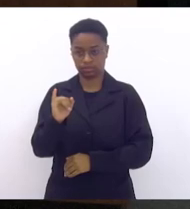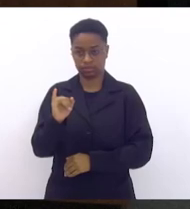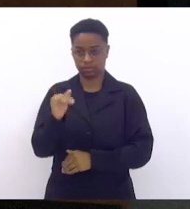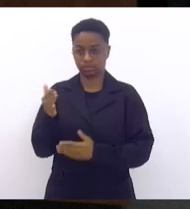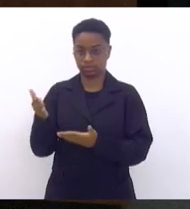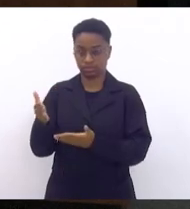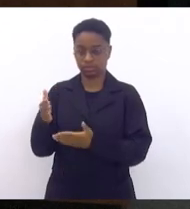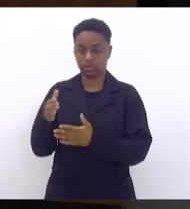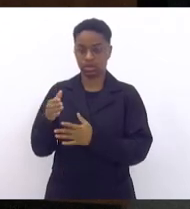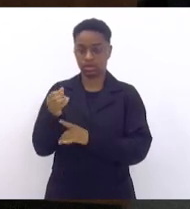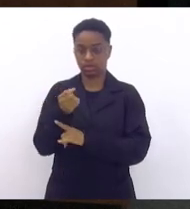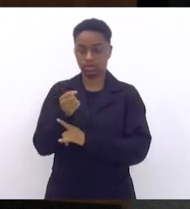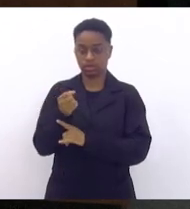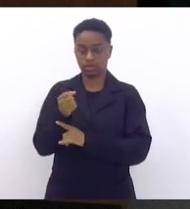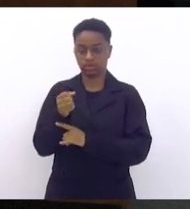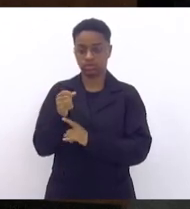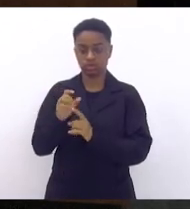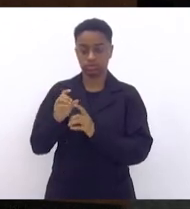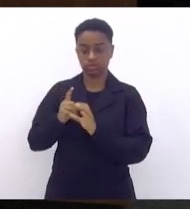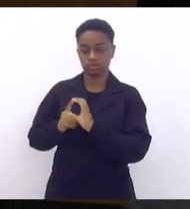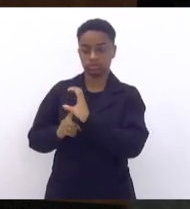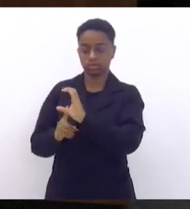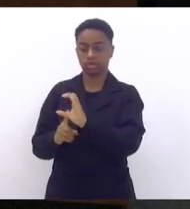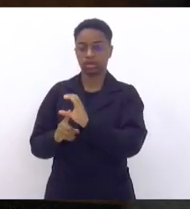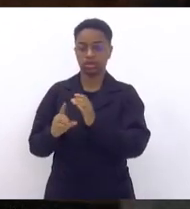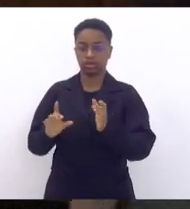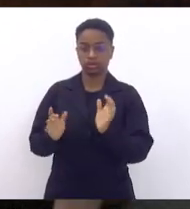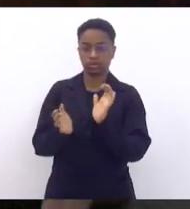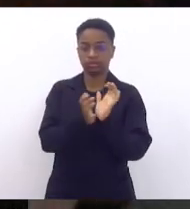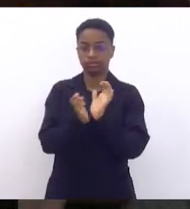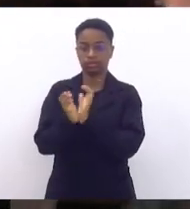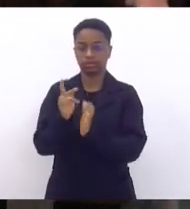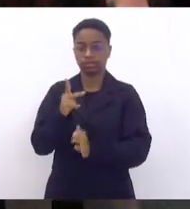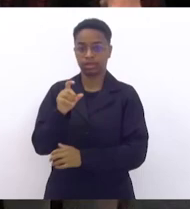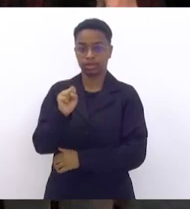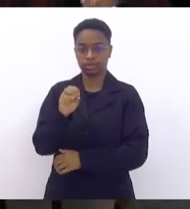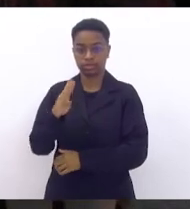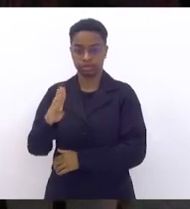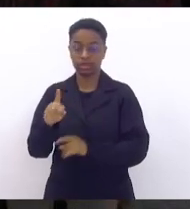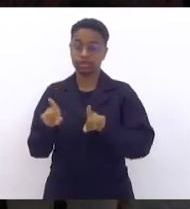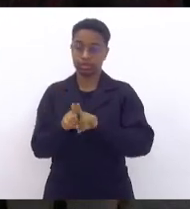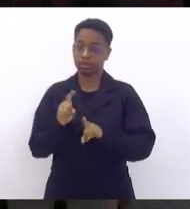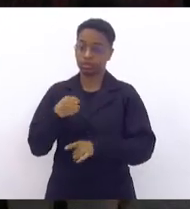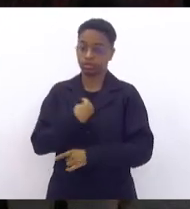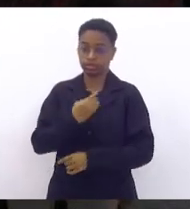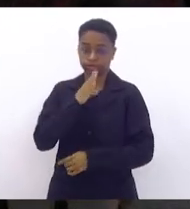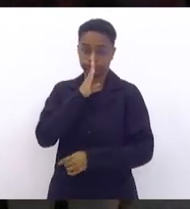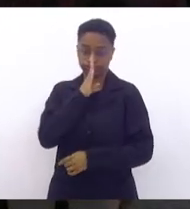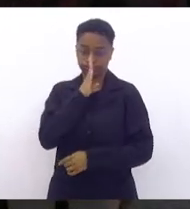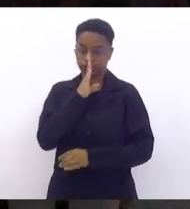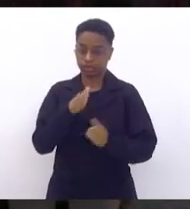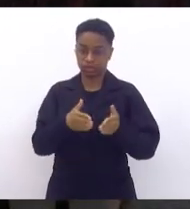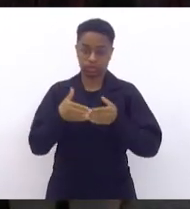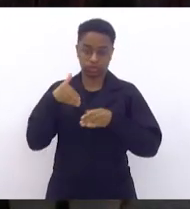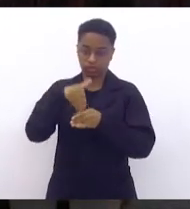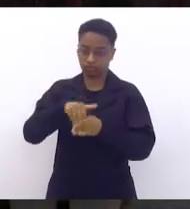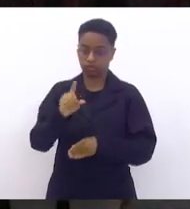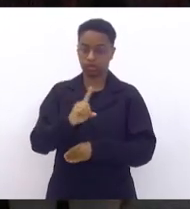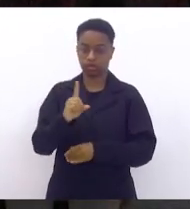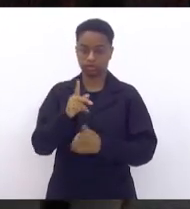ecossocialista da bancada do PSB, e nós, assim como as outras bancadas, também vamos nos abster desse